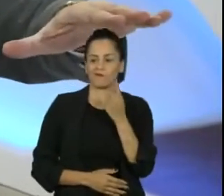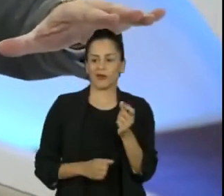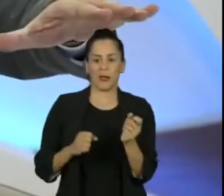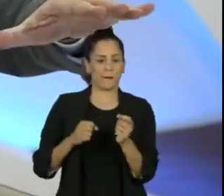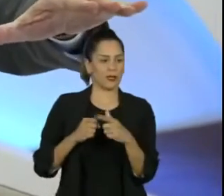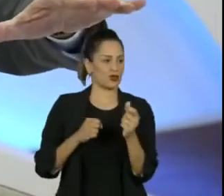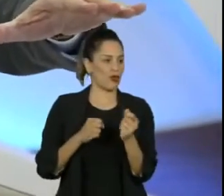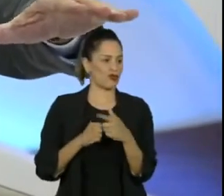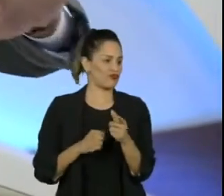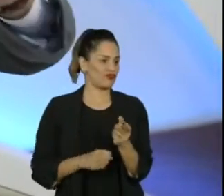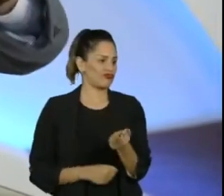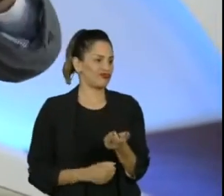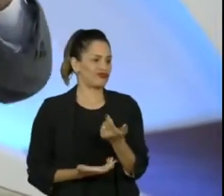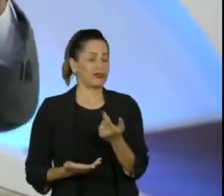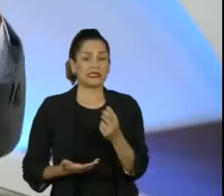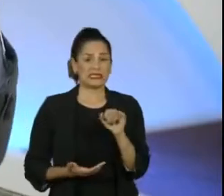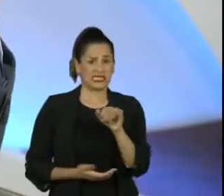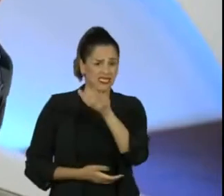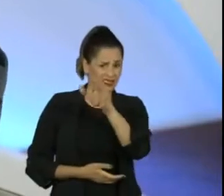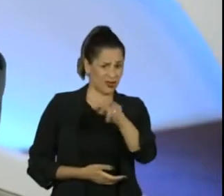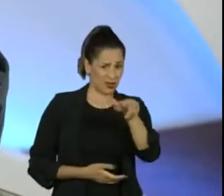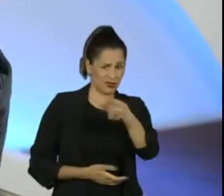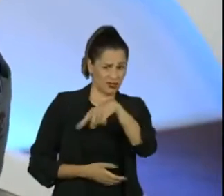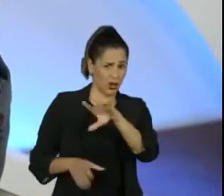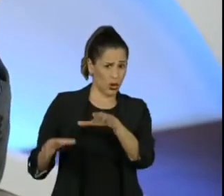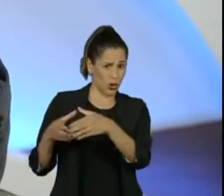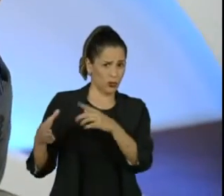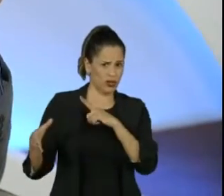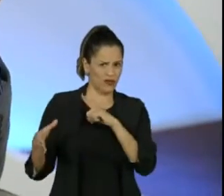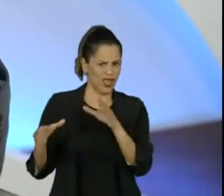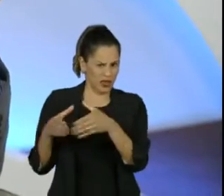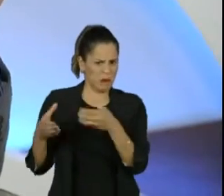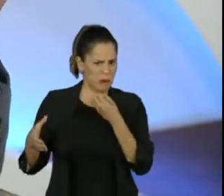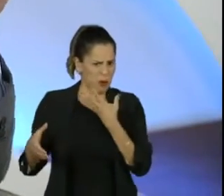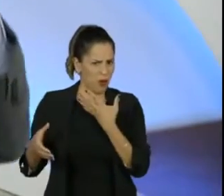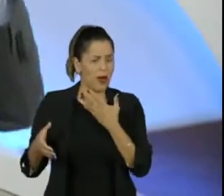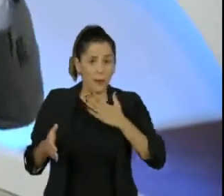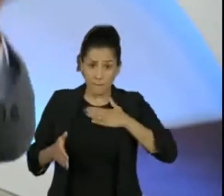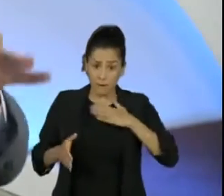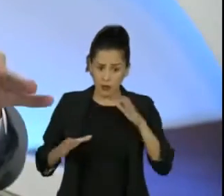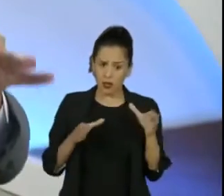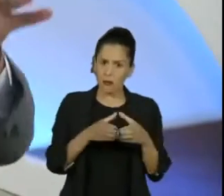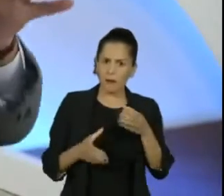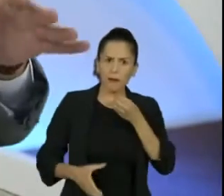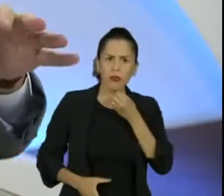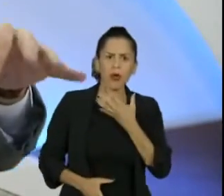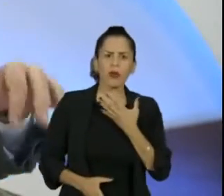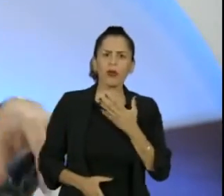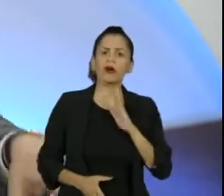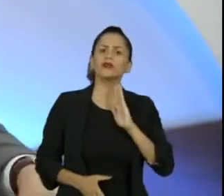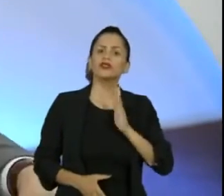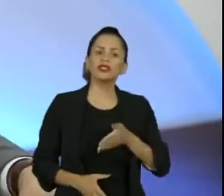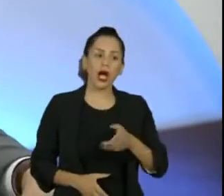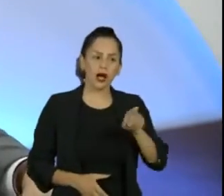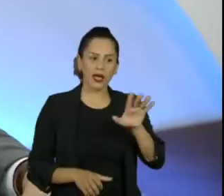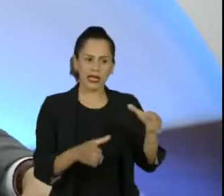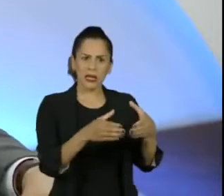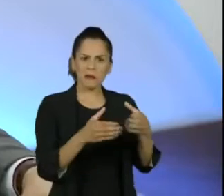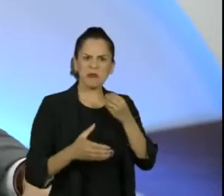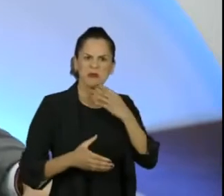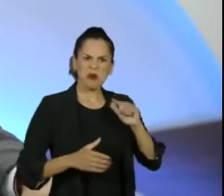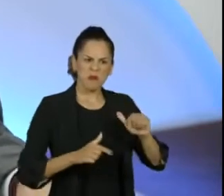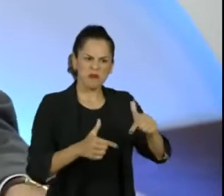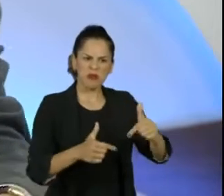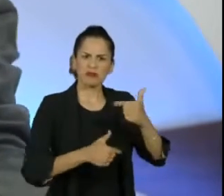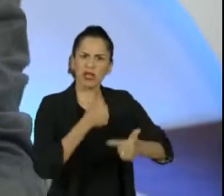boa, né? A minha equipe é tão boa, sabe, Pedro, que ela já está toda convidada para continuar. Não vai